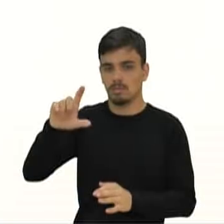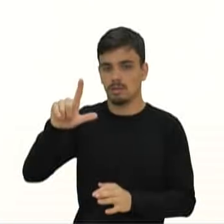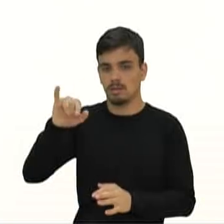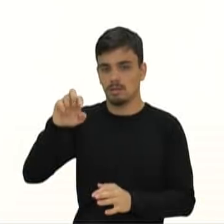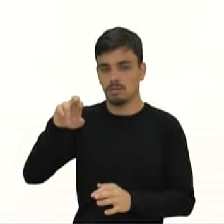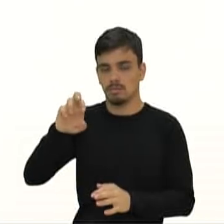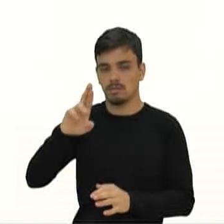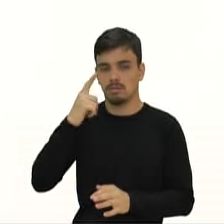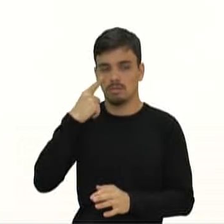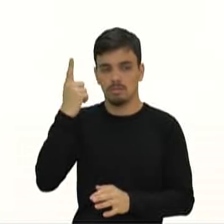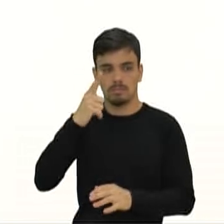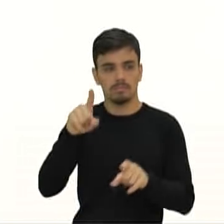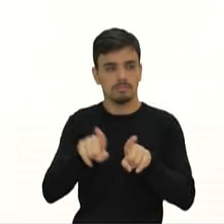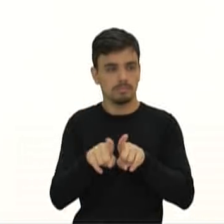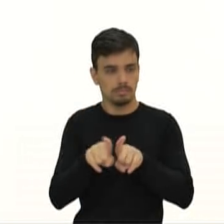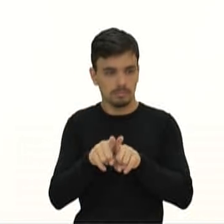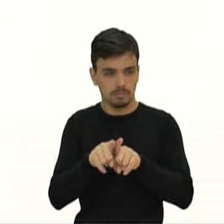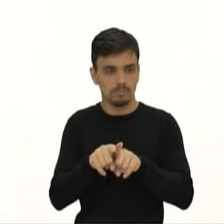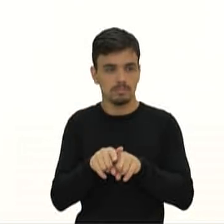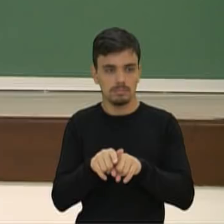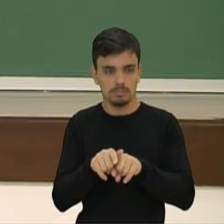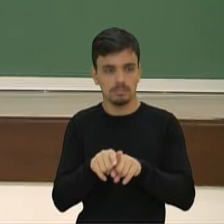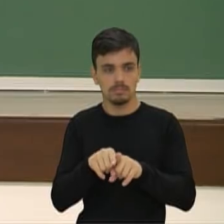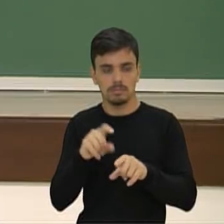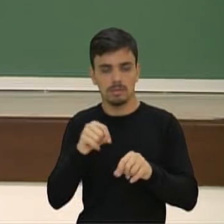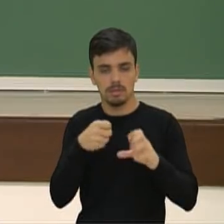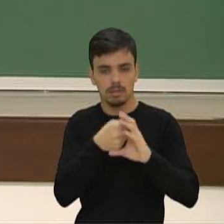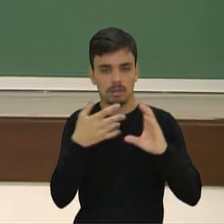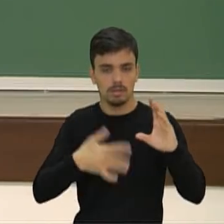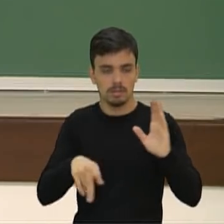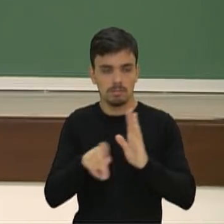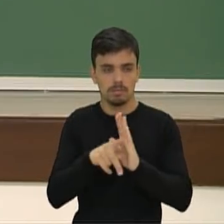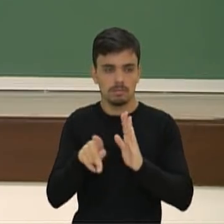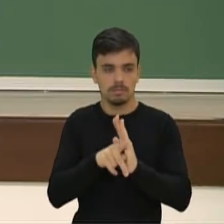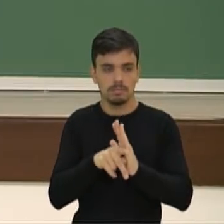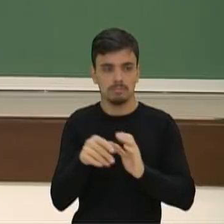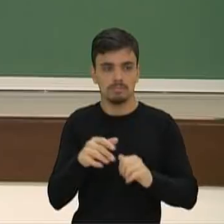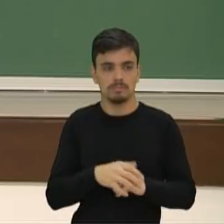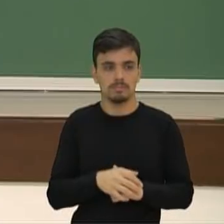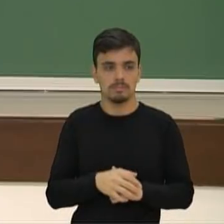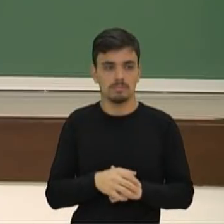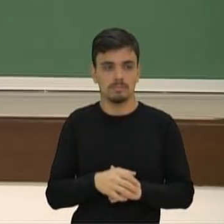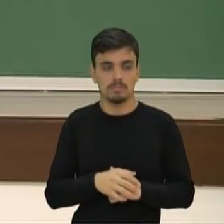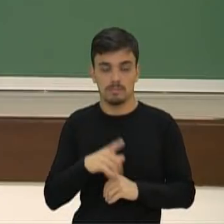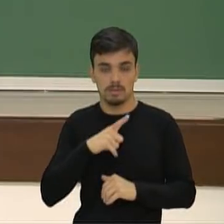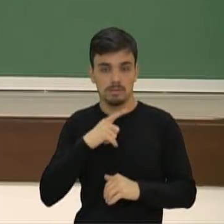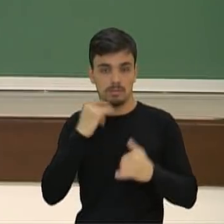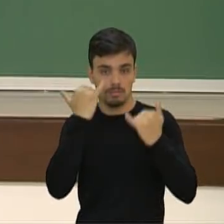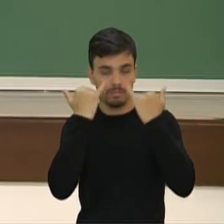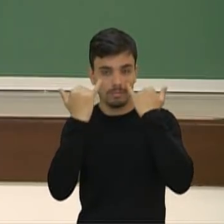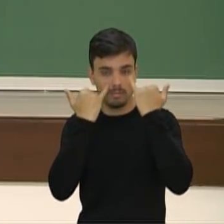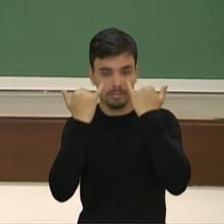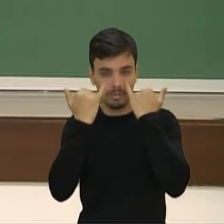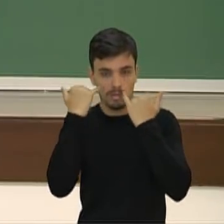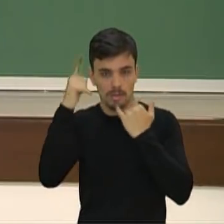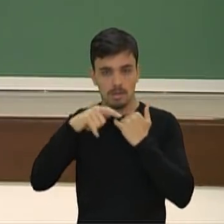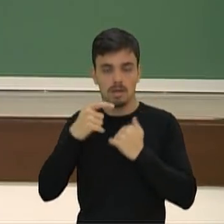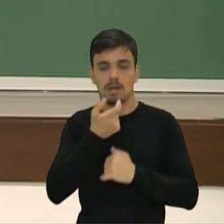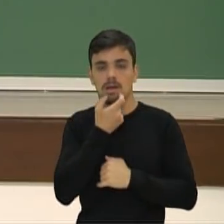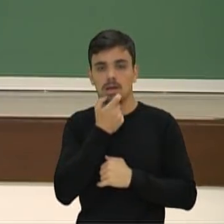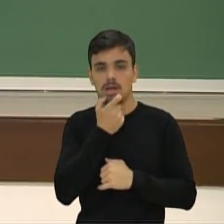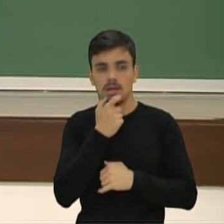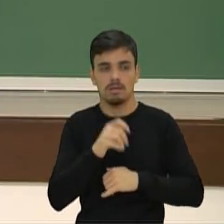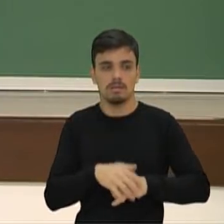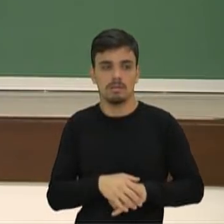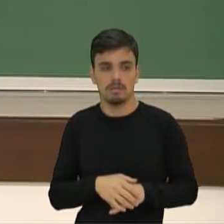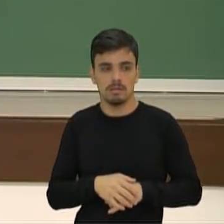por laser, e isso é a caracterização dessa descrição, porém essa base de informação que temos aqui é em inglês, e aí